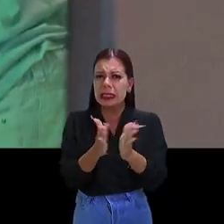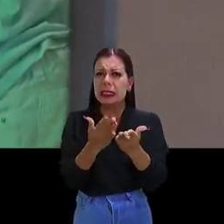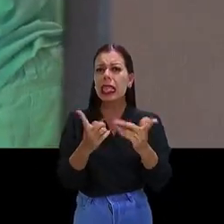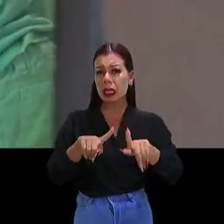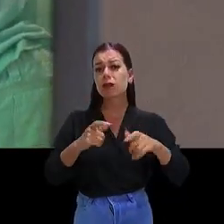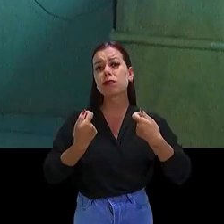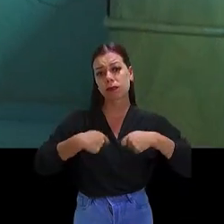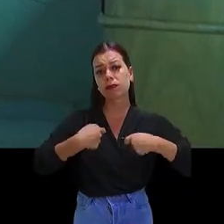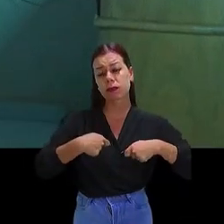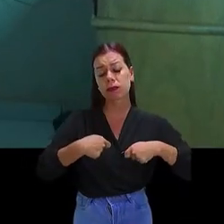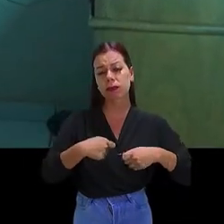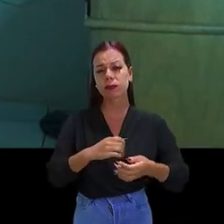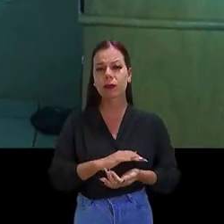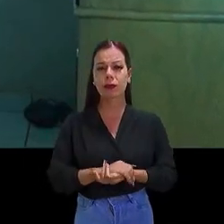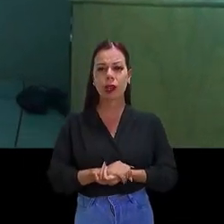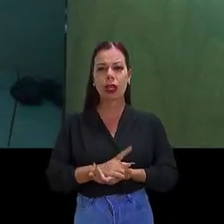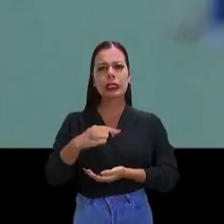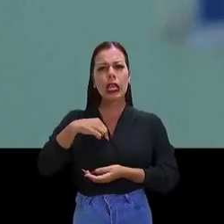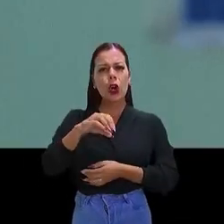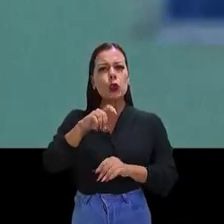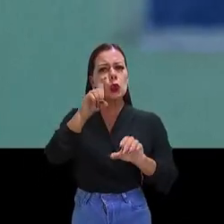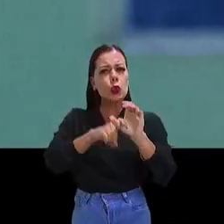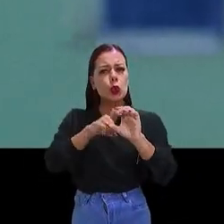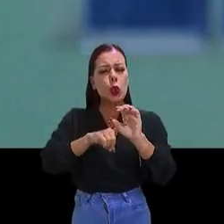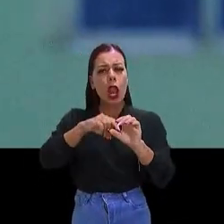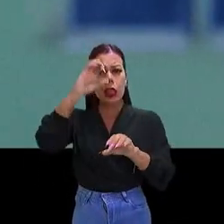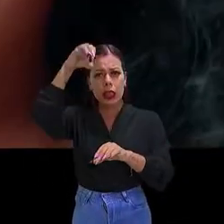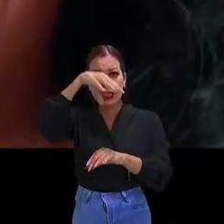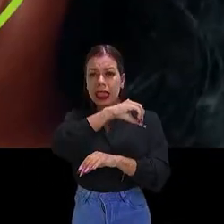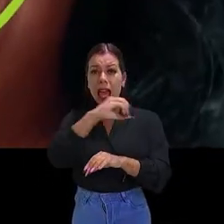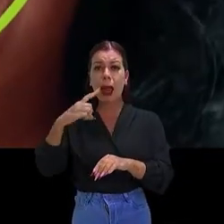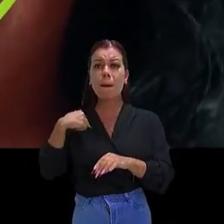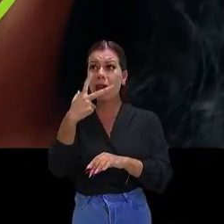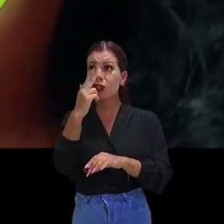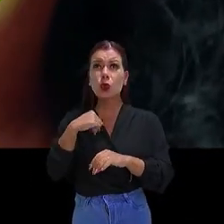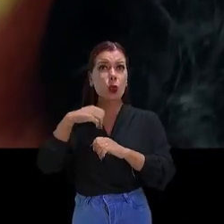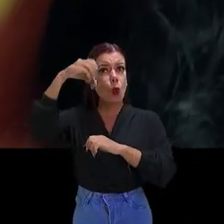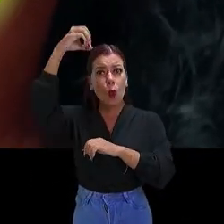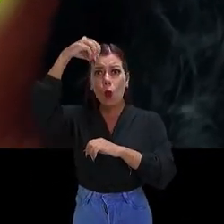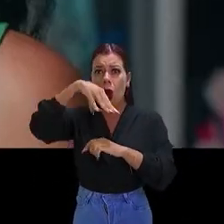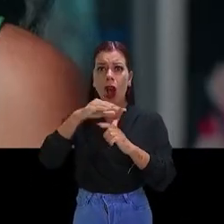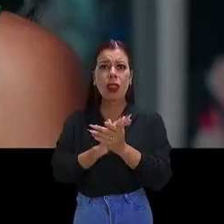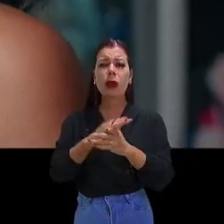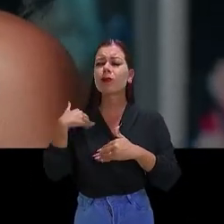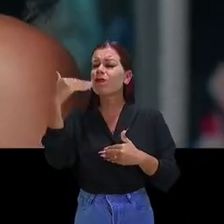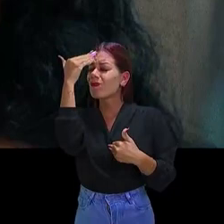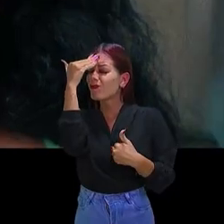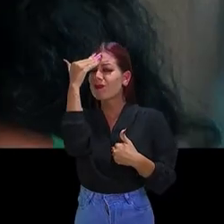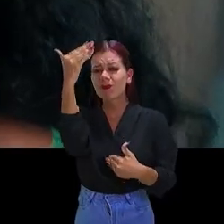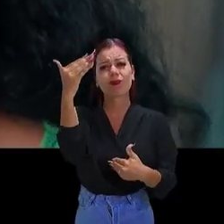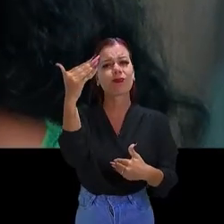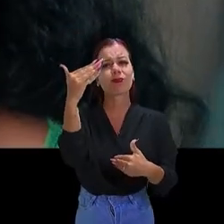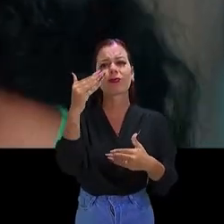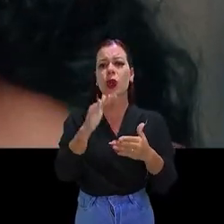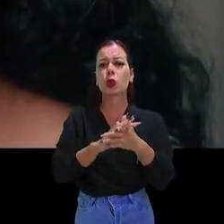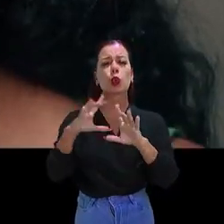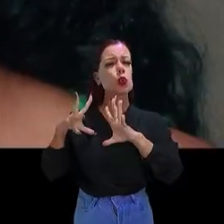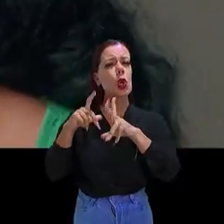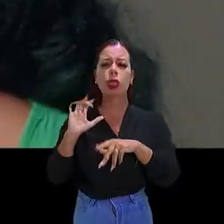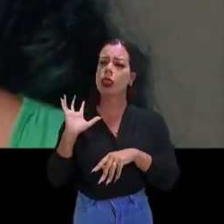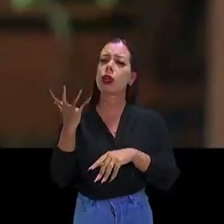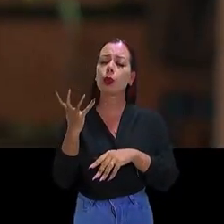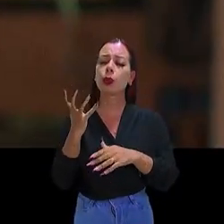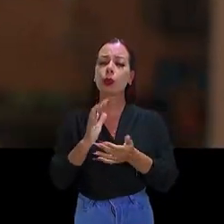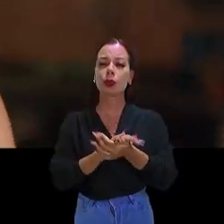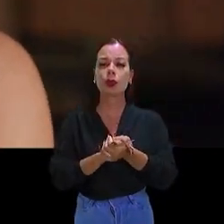pobreza e vulnerabilidade. Se não fosse o Luz Zero, estávamos totalmente no escuro. Então eu sou imensamente grata por tudo isso que